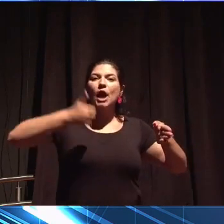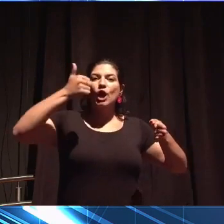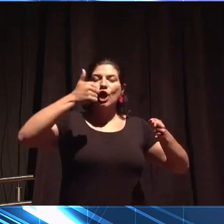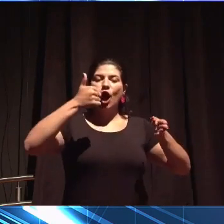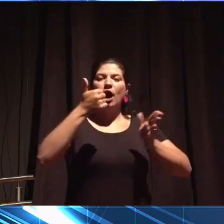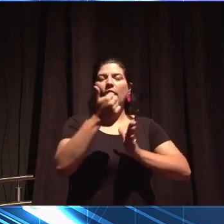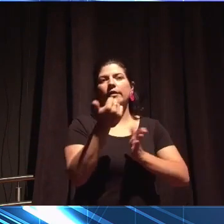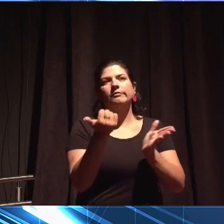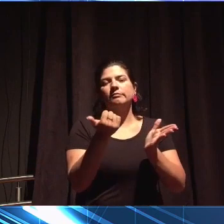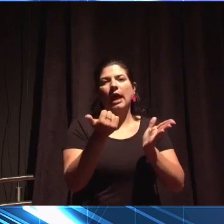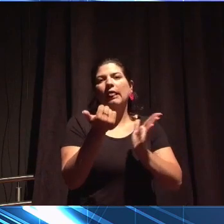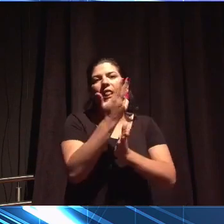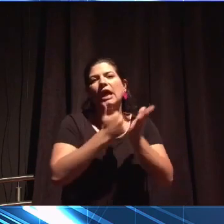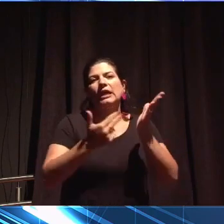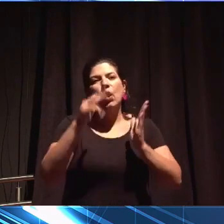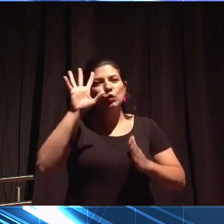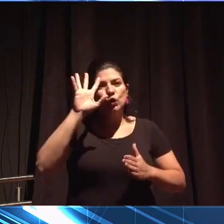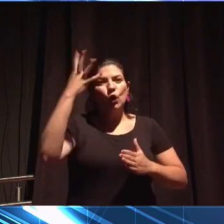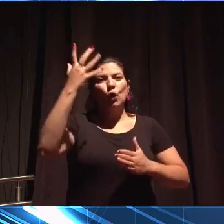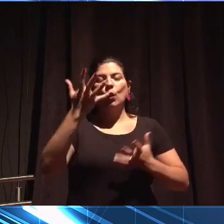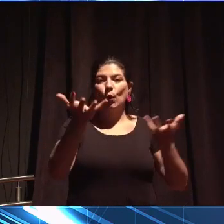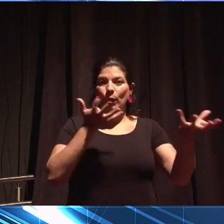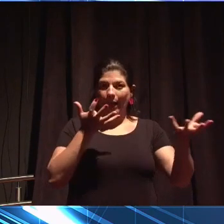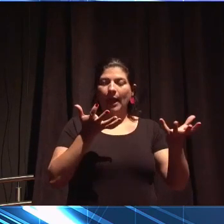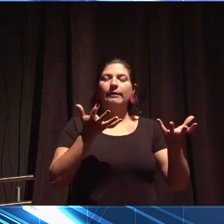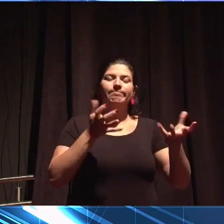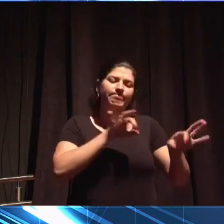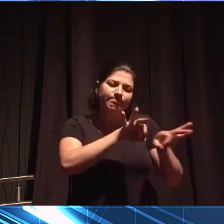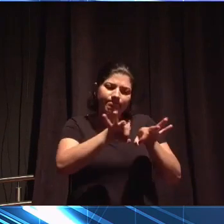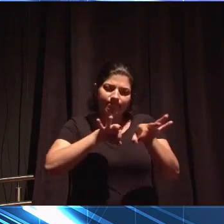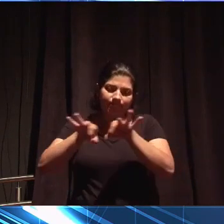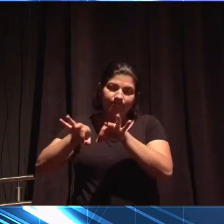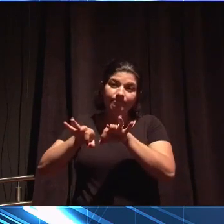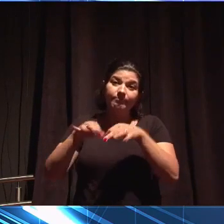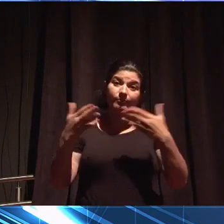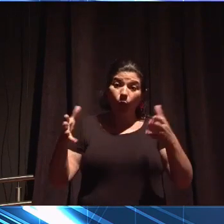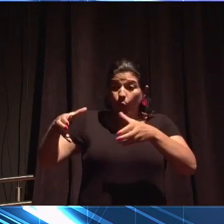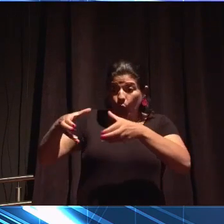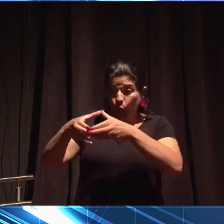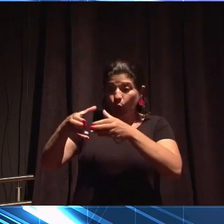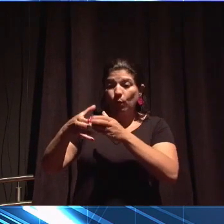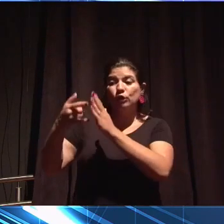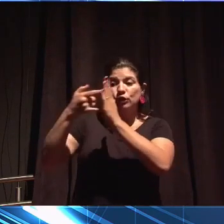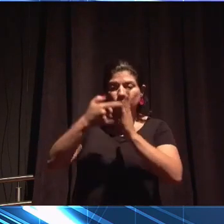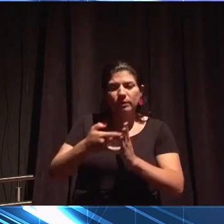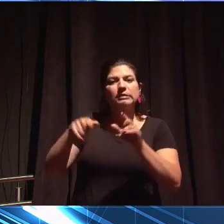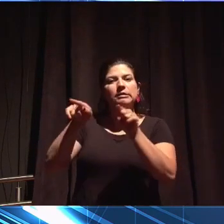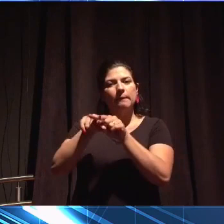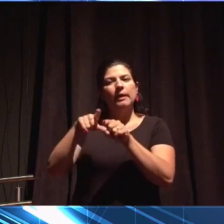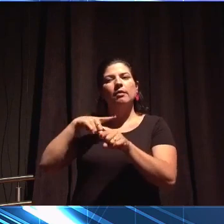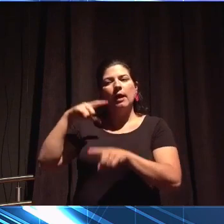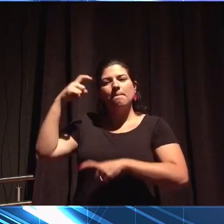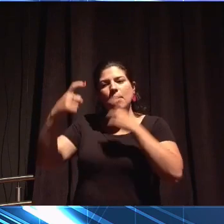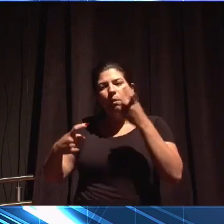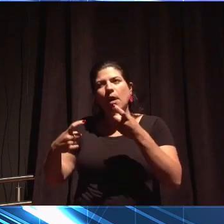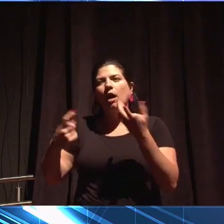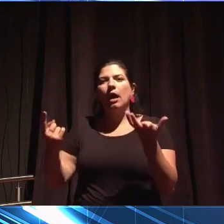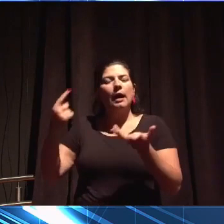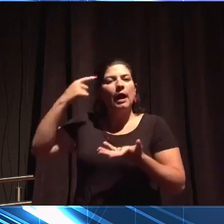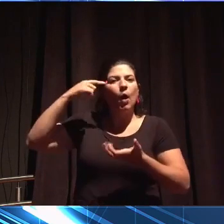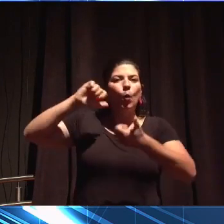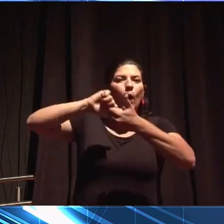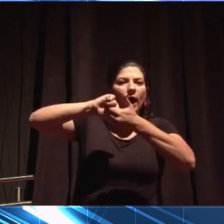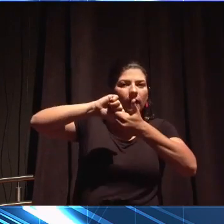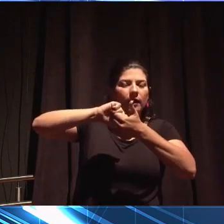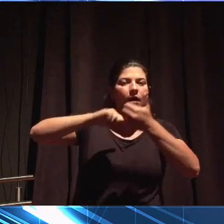de solução e tentar fazer uma padronização arquitetural das aplicações, o time de desenvolvimento também está lá, preocupado com questões de